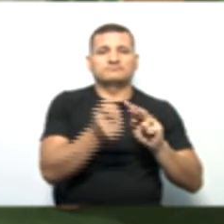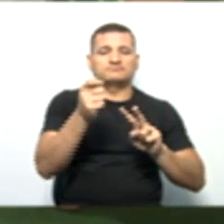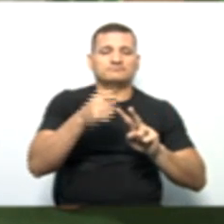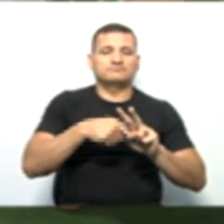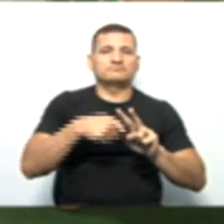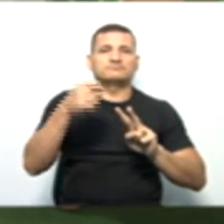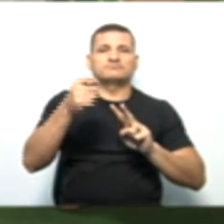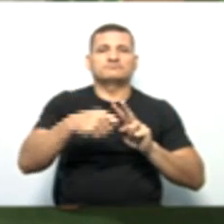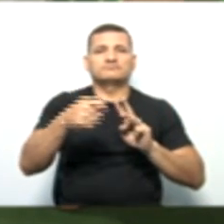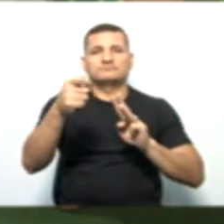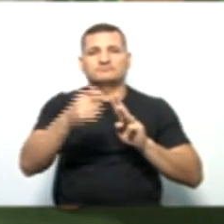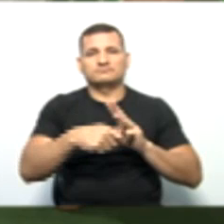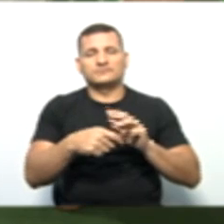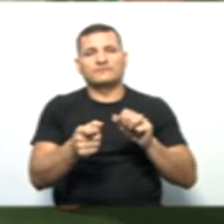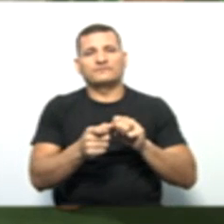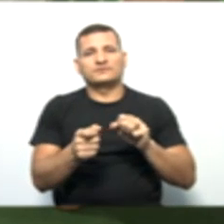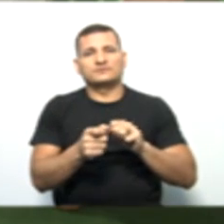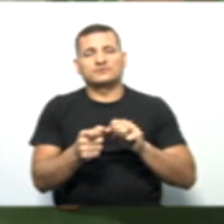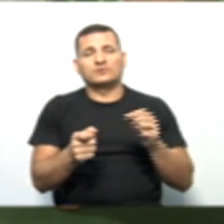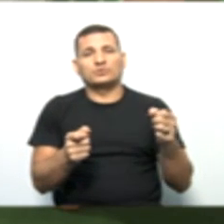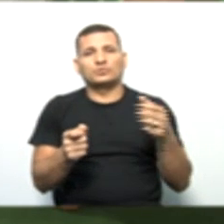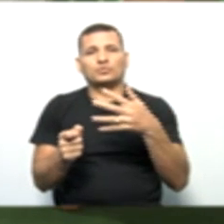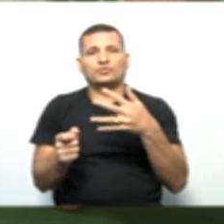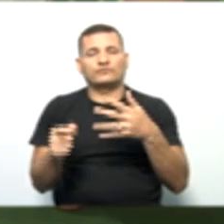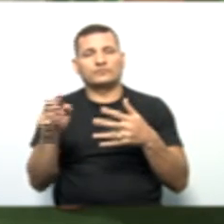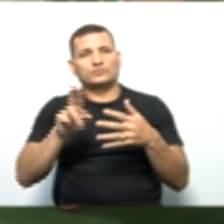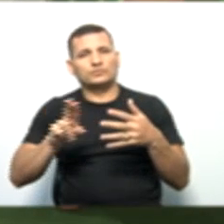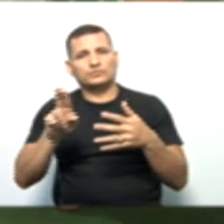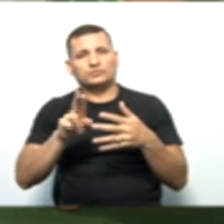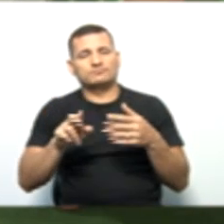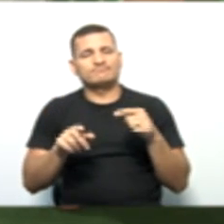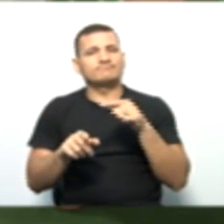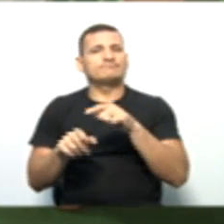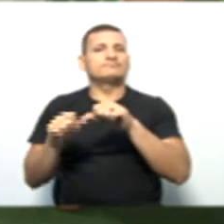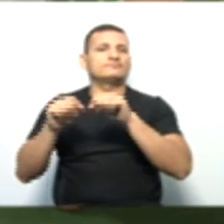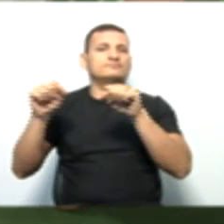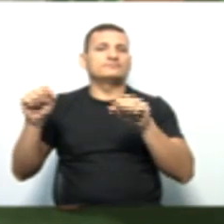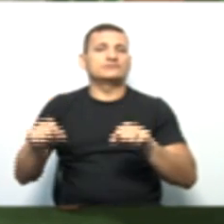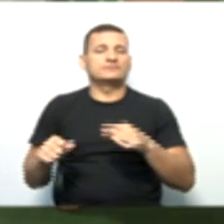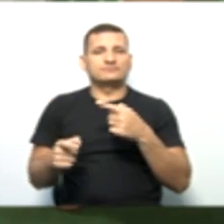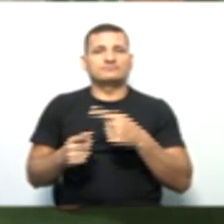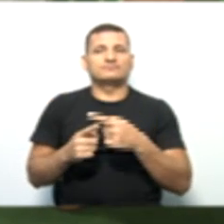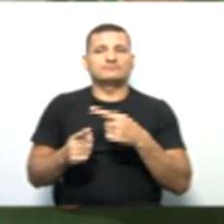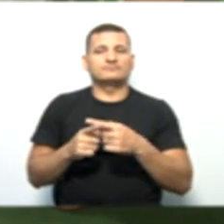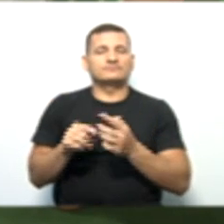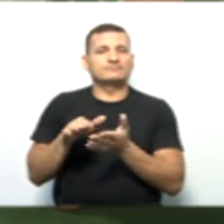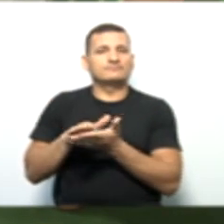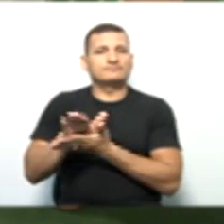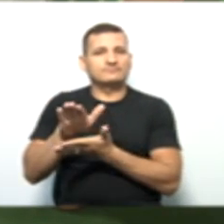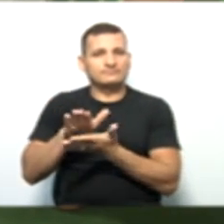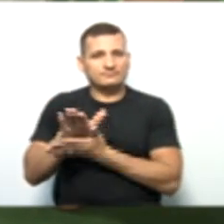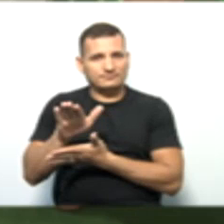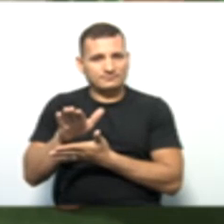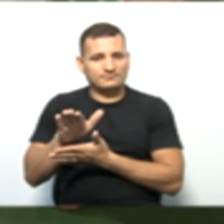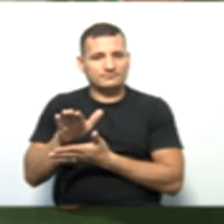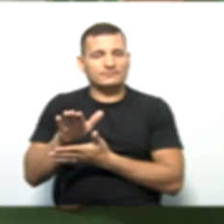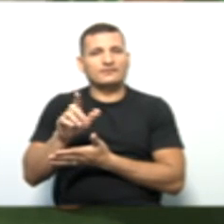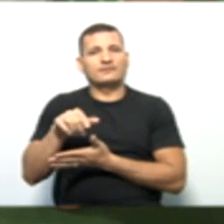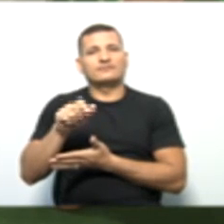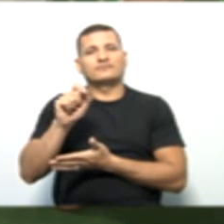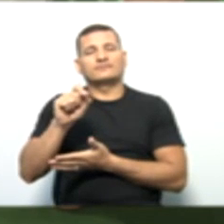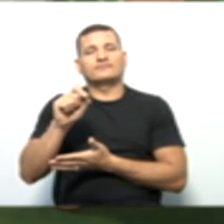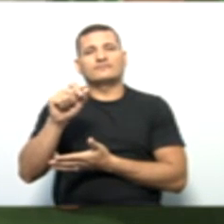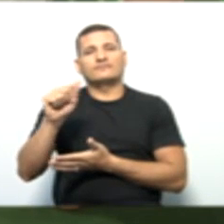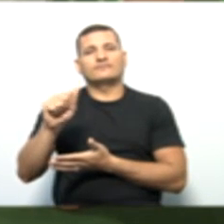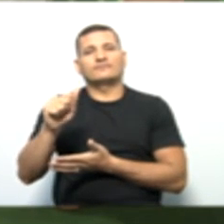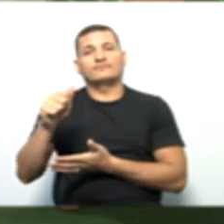Para projetar uma nova funcionalidade para aquele sistema só, porque a impressora que era utilizada pelo sistema padrão era o A4,